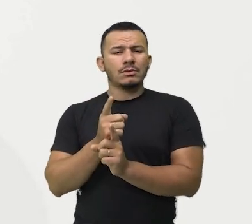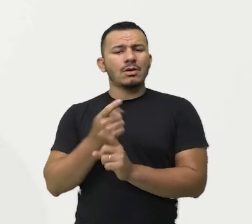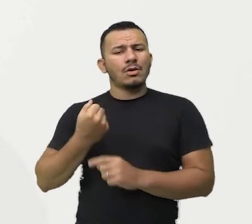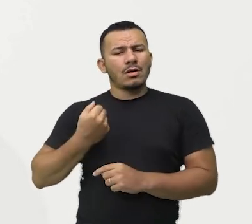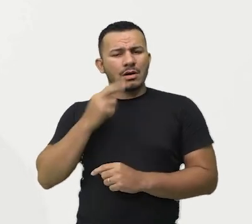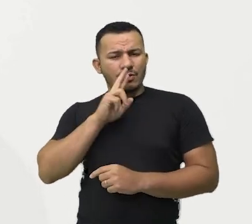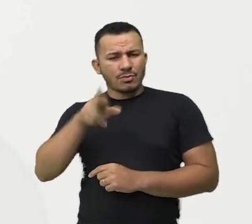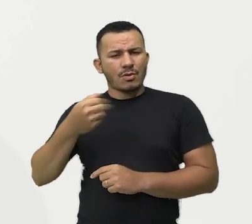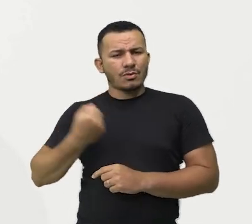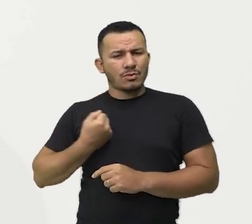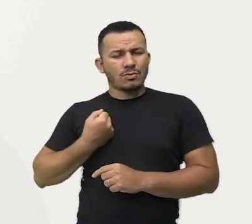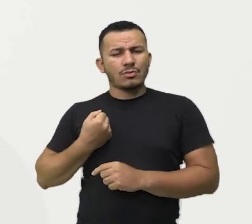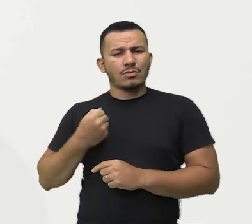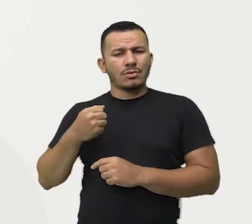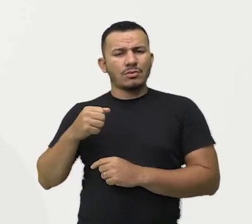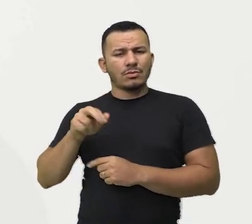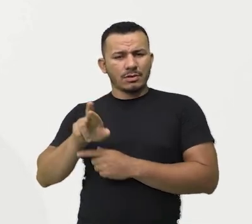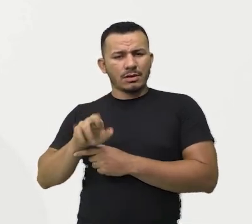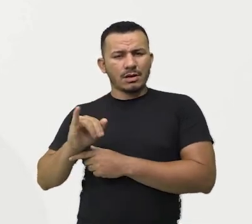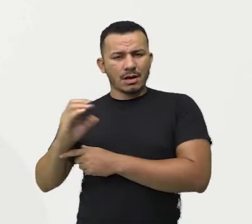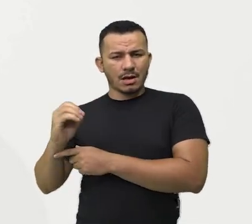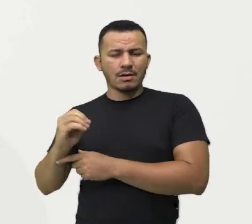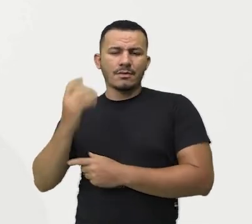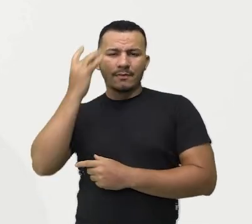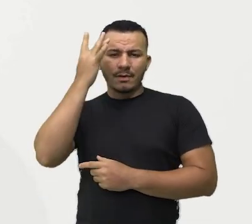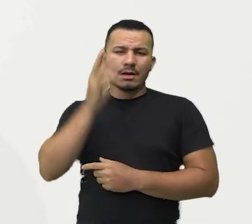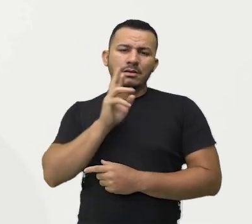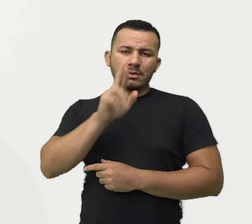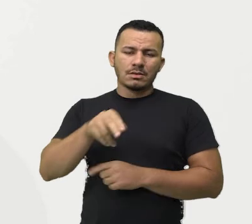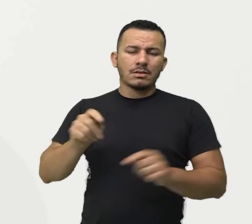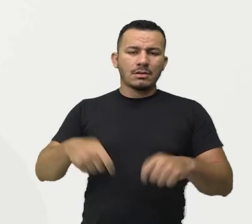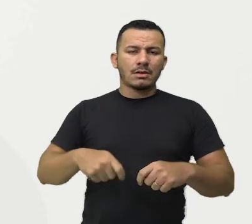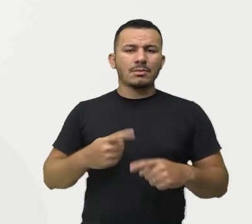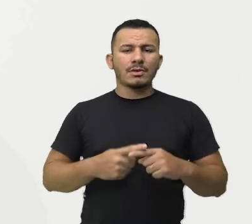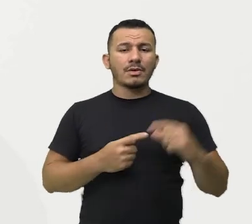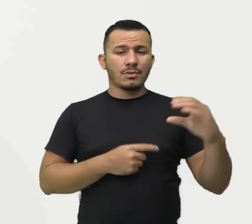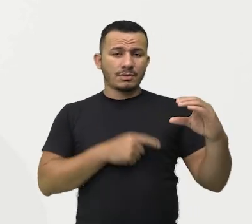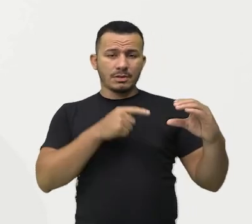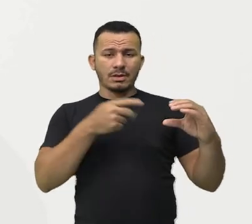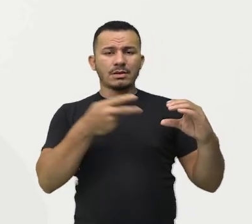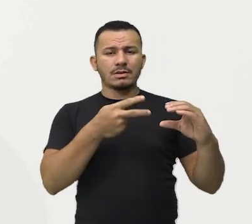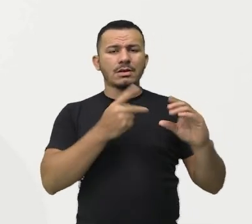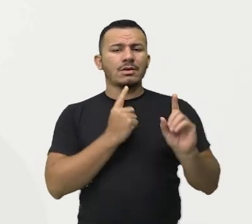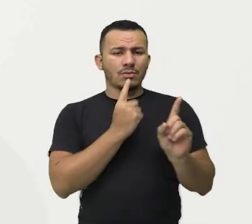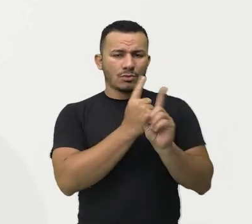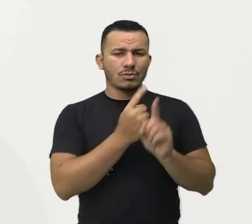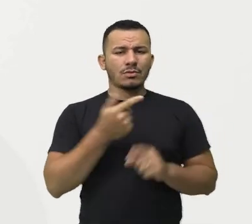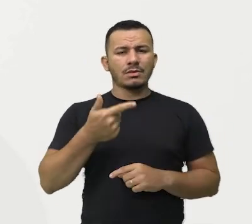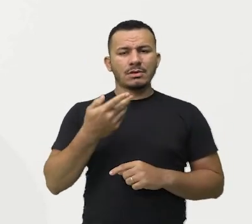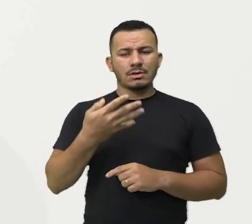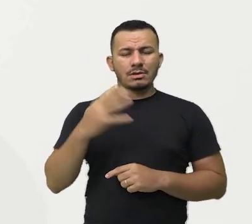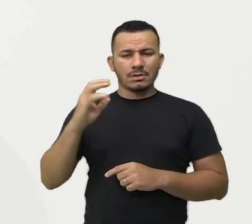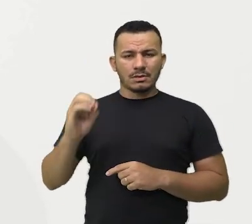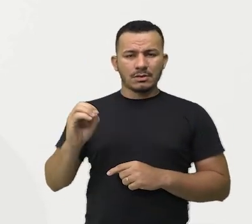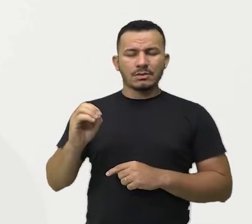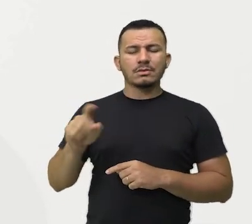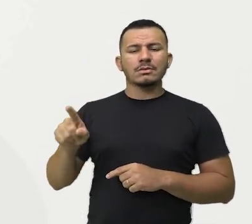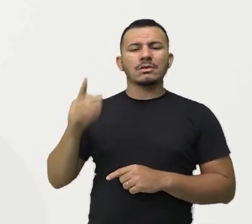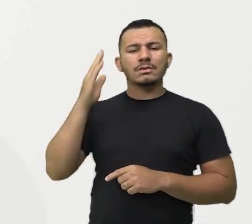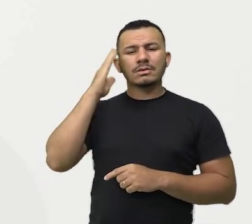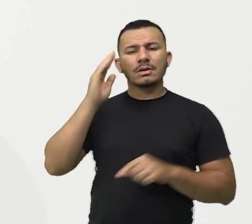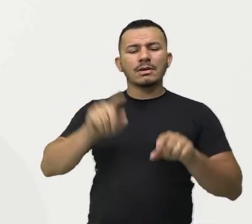valor do raio, fica fácil aí para a gente responder a questão, certo? Nós já temos que o comprimento é